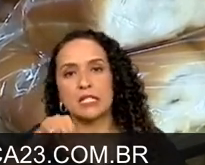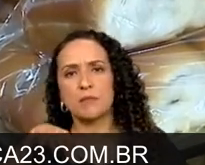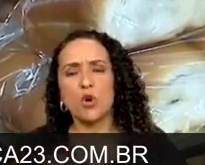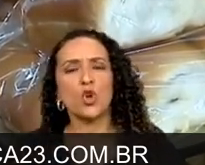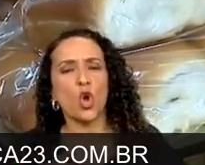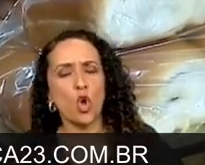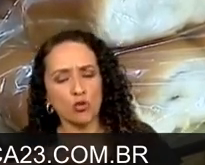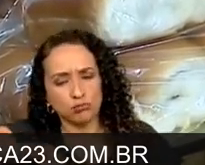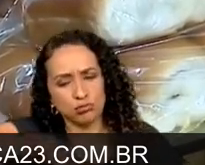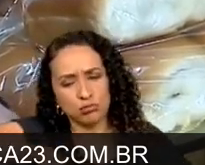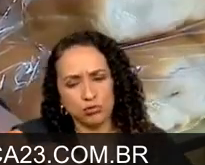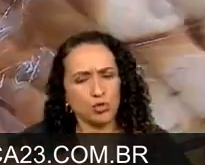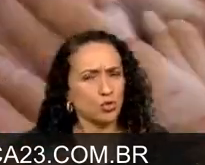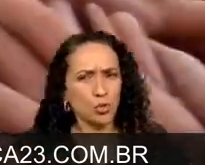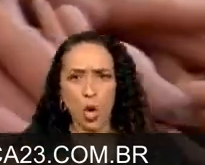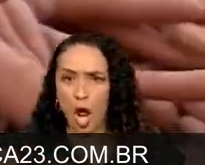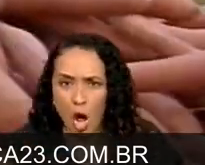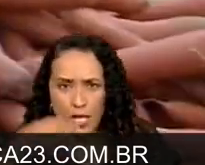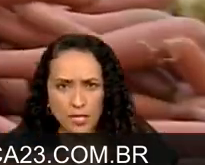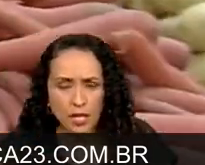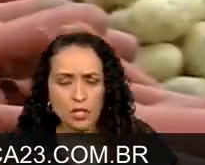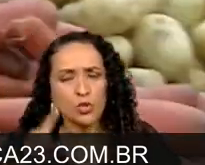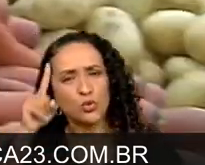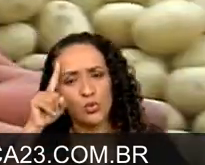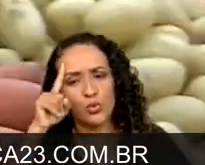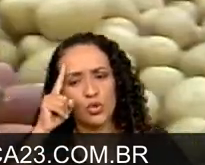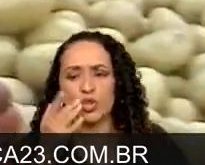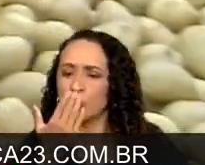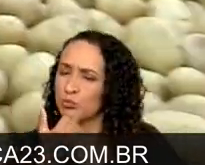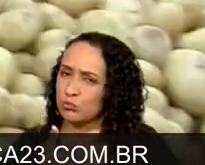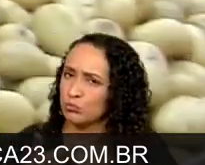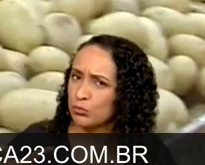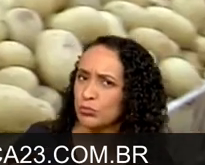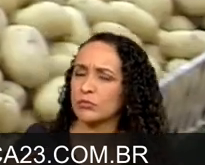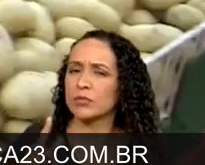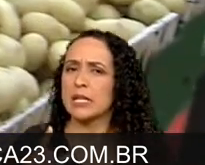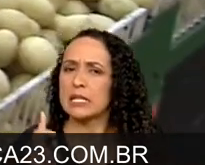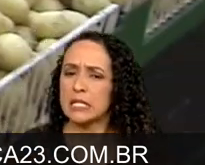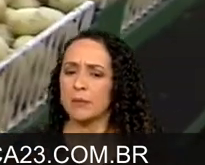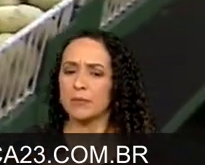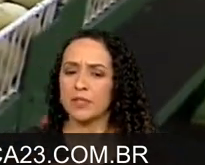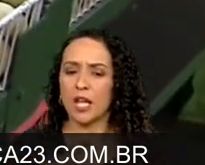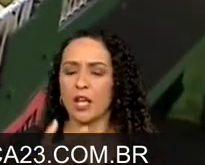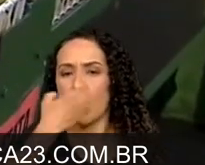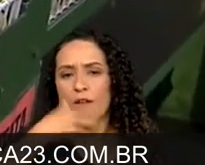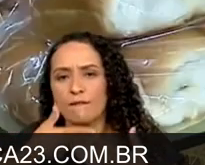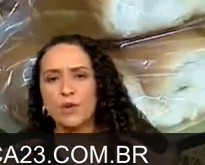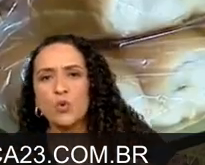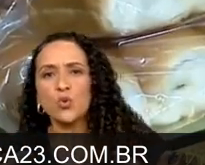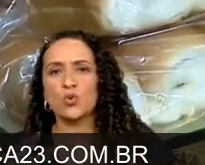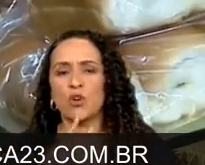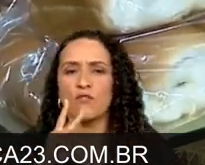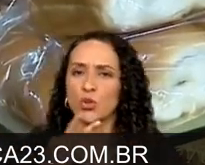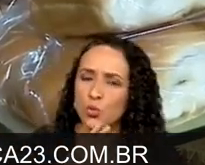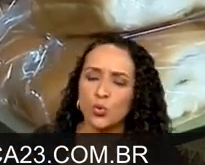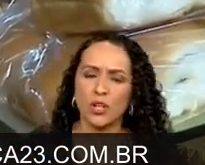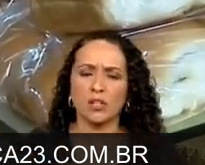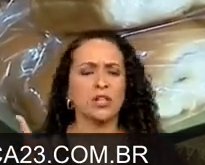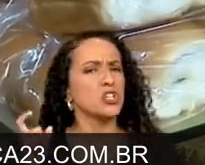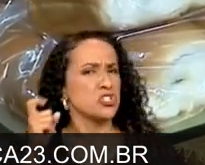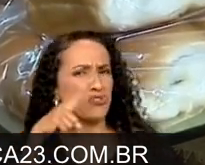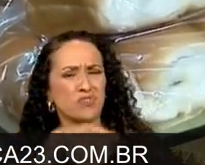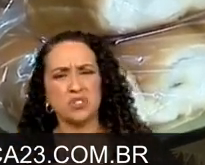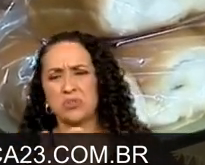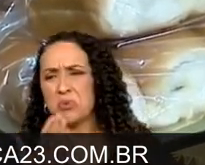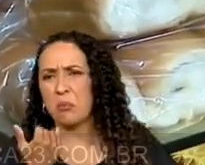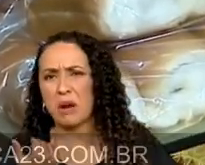de cozinhar tudo na hora. No dia a dia, a alimentação dela sempre tem frutas e verduras. É muito difícil comprar